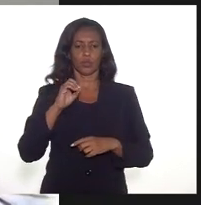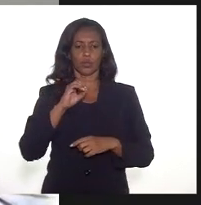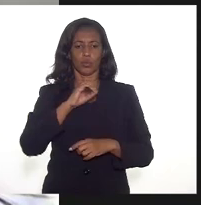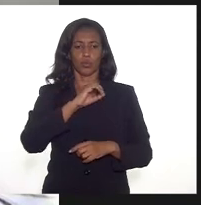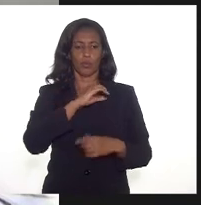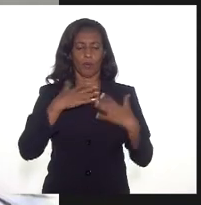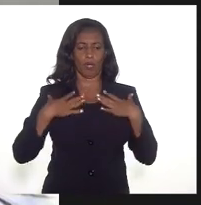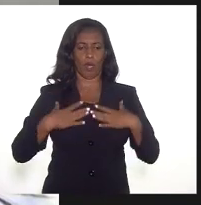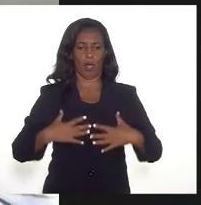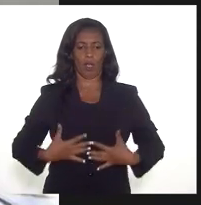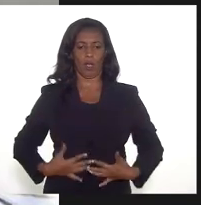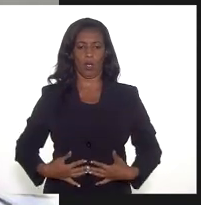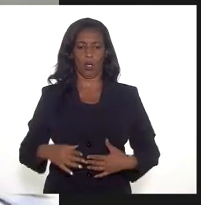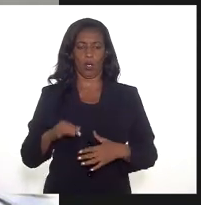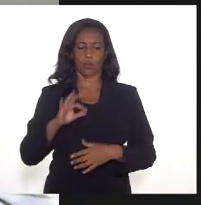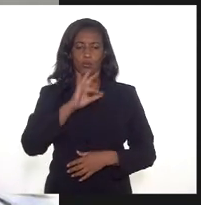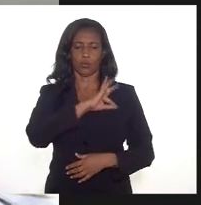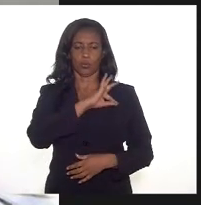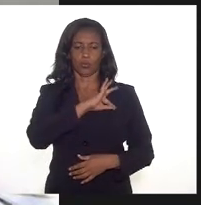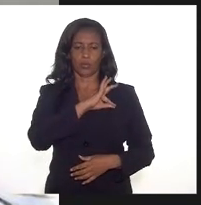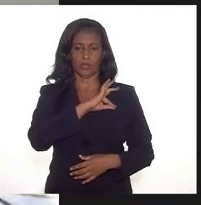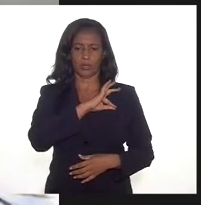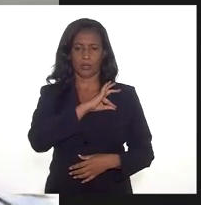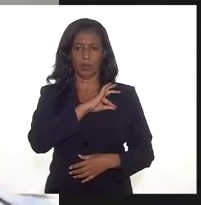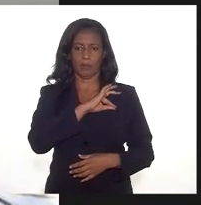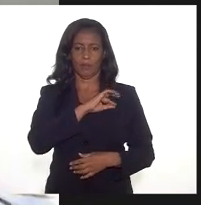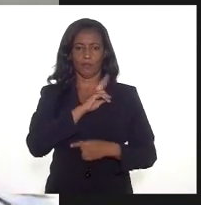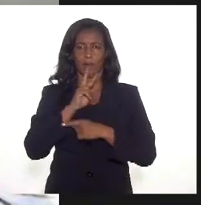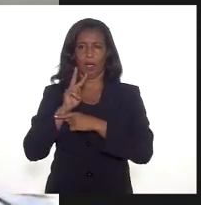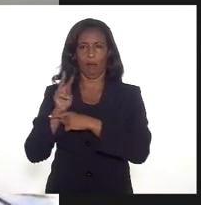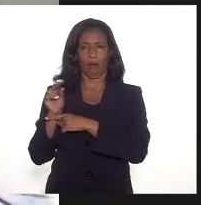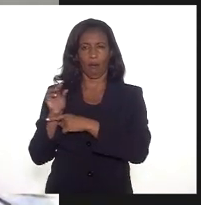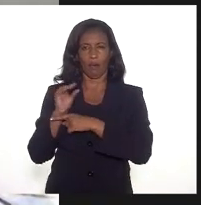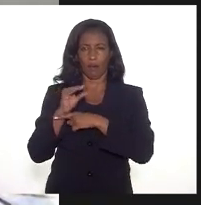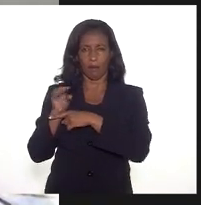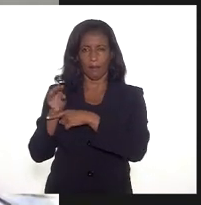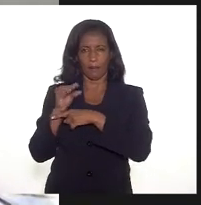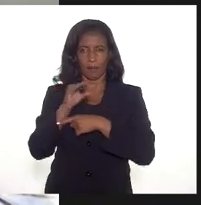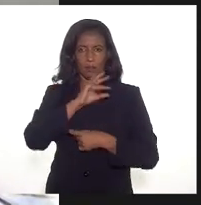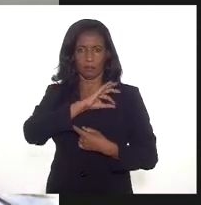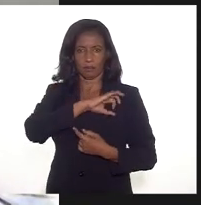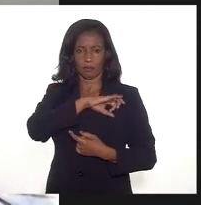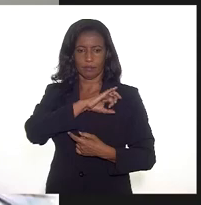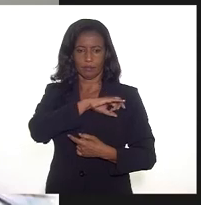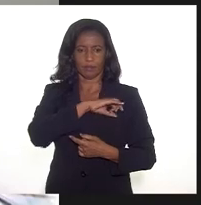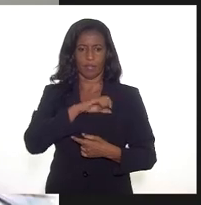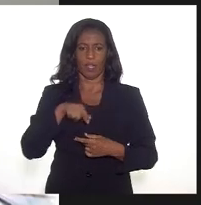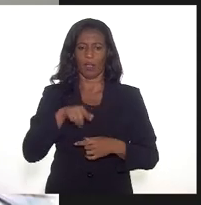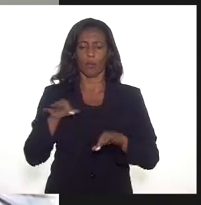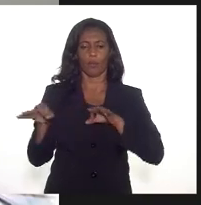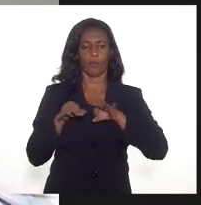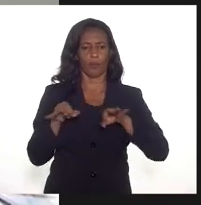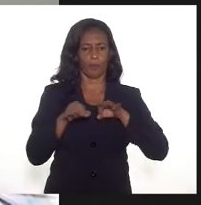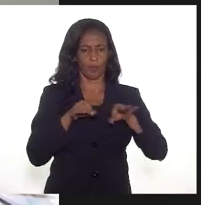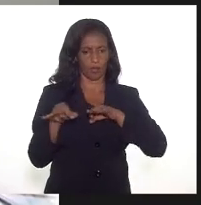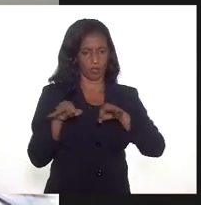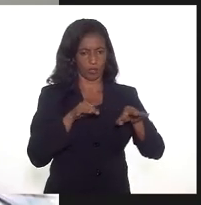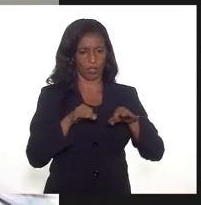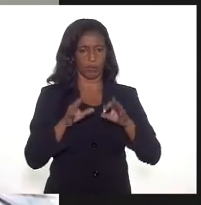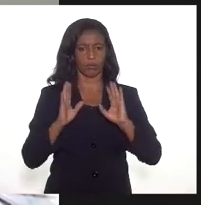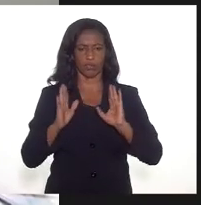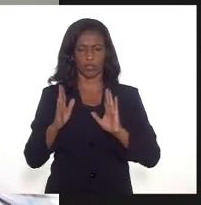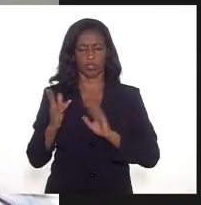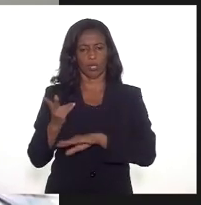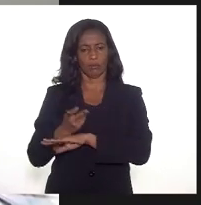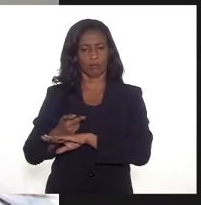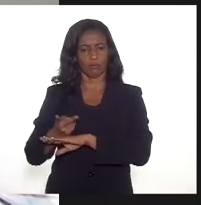nos uniformes dos policiais civis e militares. Esse é um projeto que já